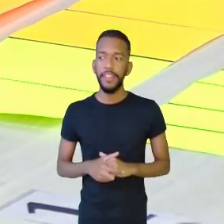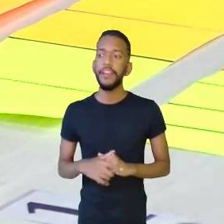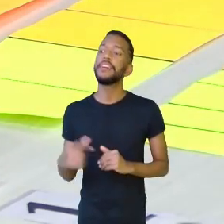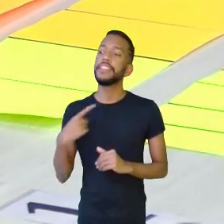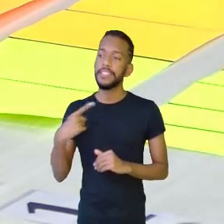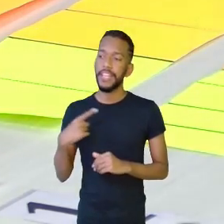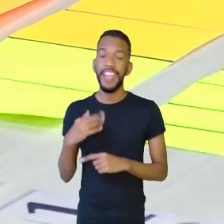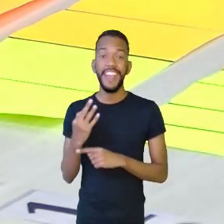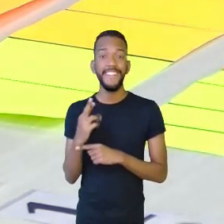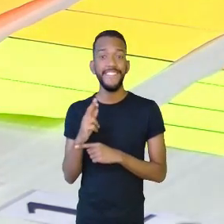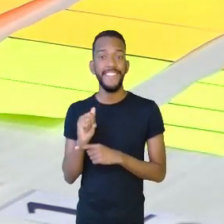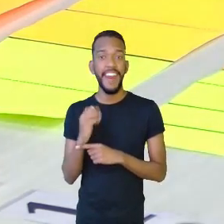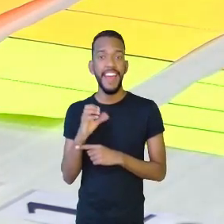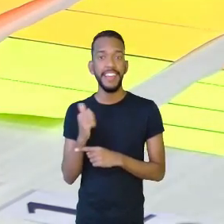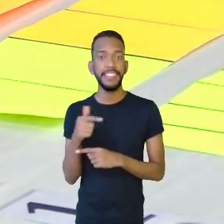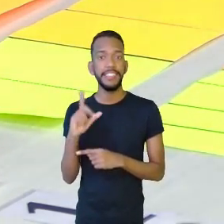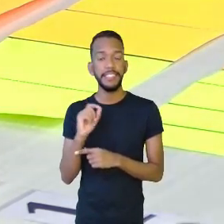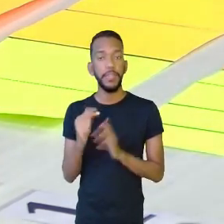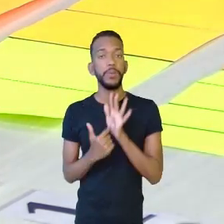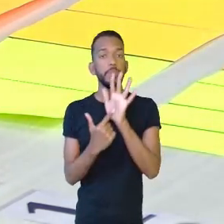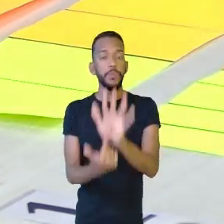fração representando